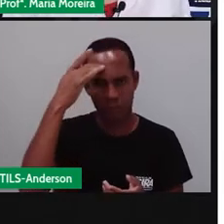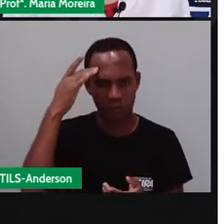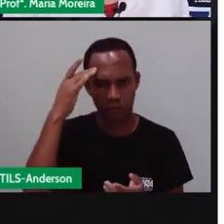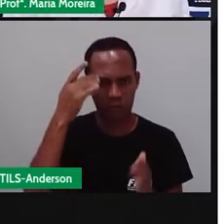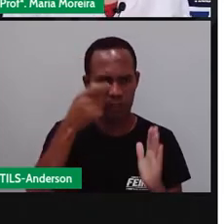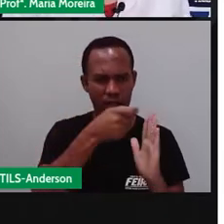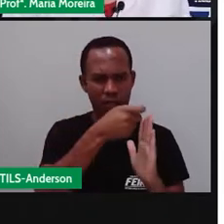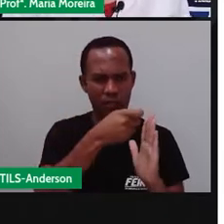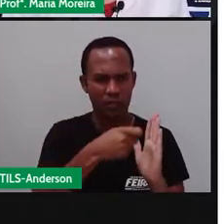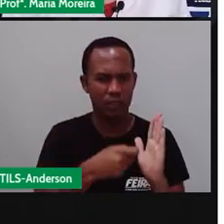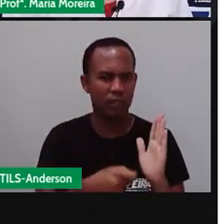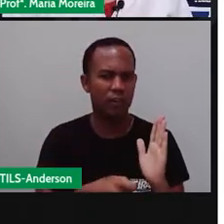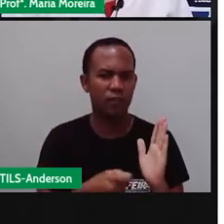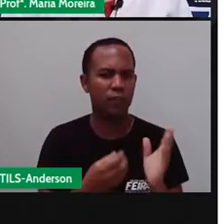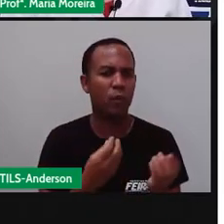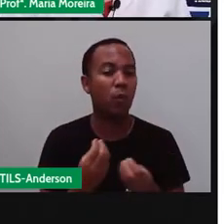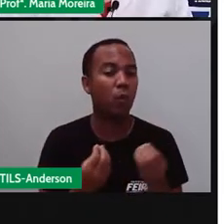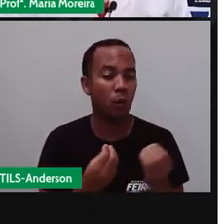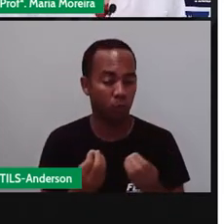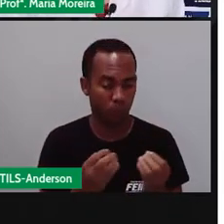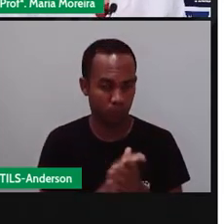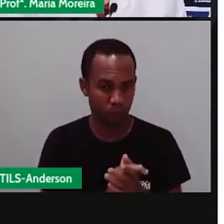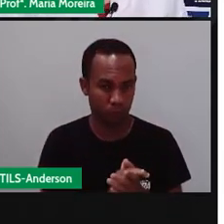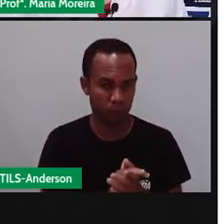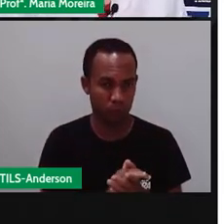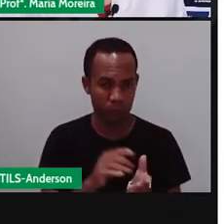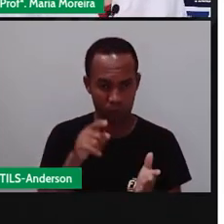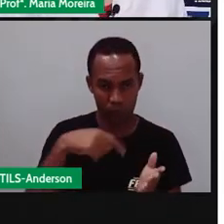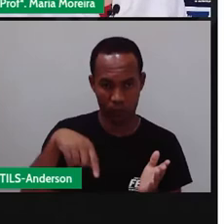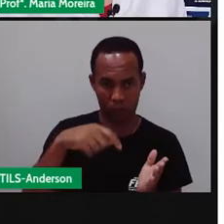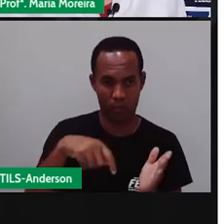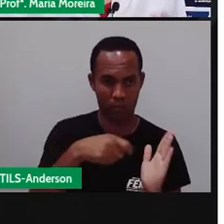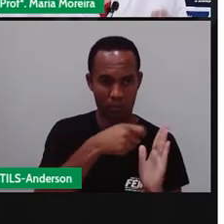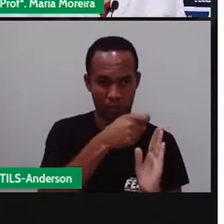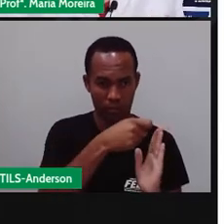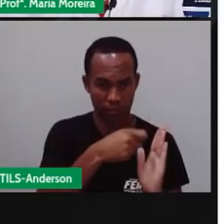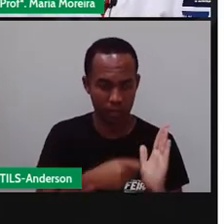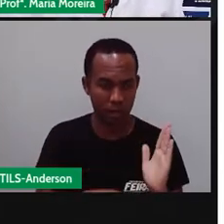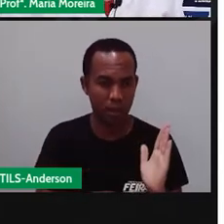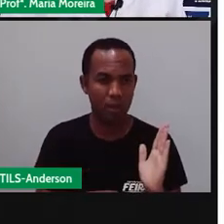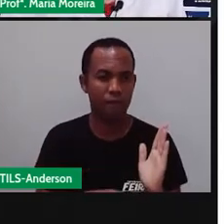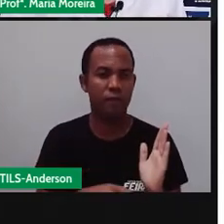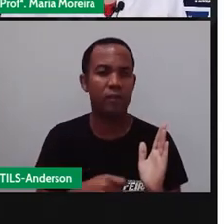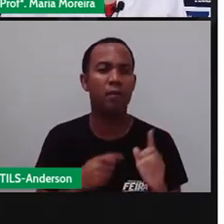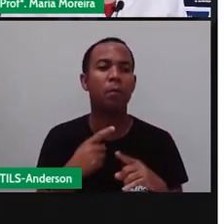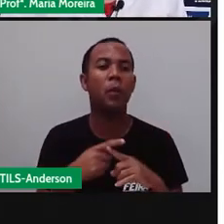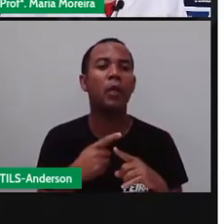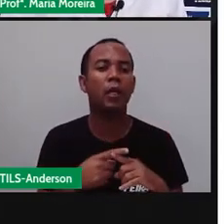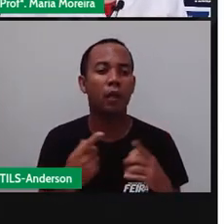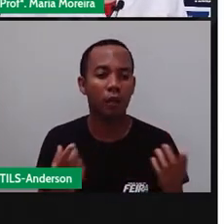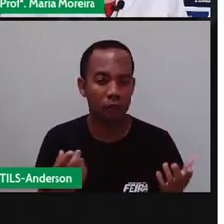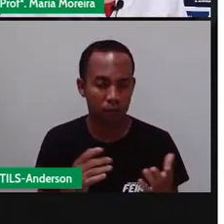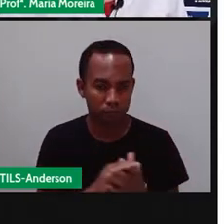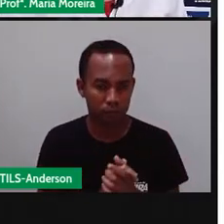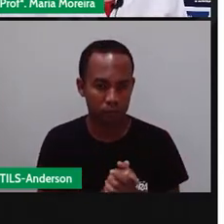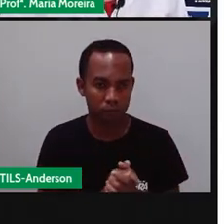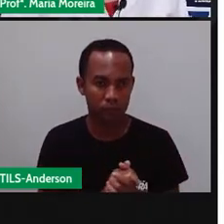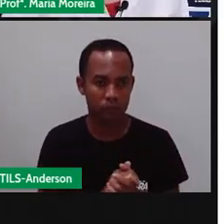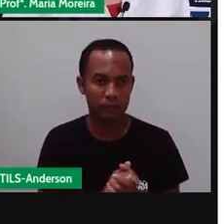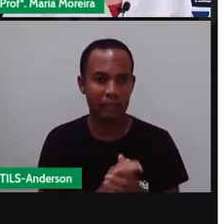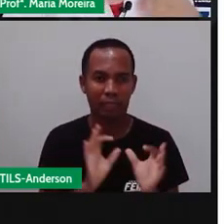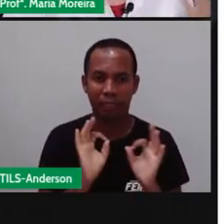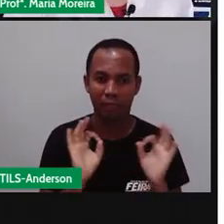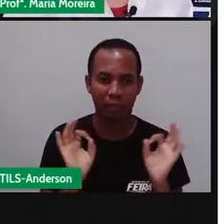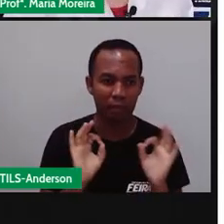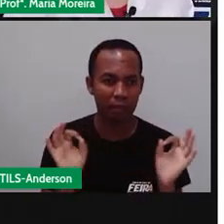escreveram essas listas para quê? Quando a gente escreve uma lista, a gente escreve uma lista para quê, de fato, né? Para